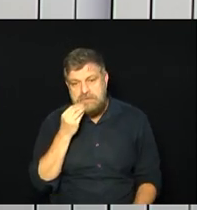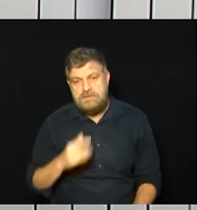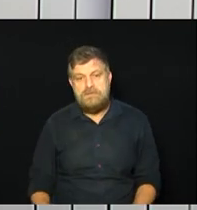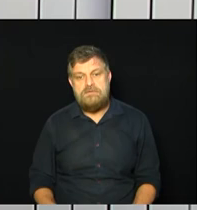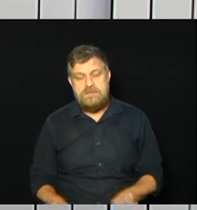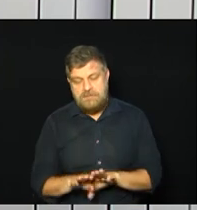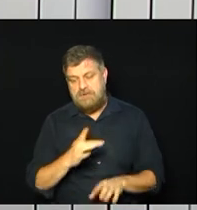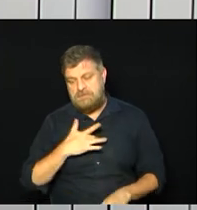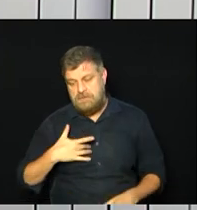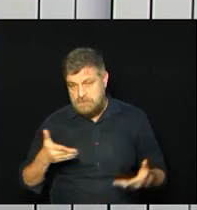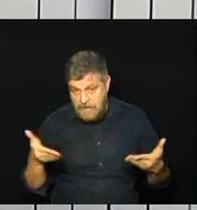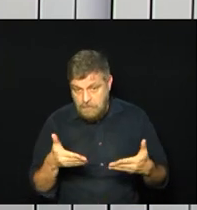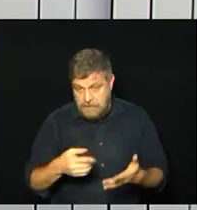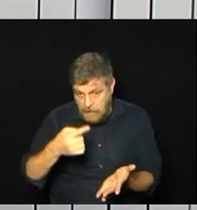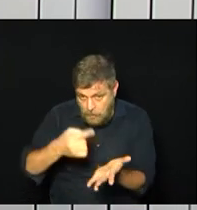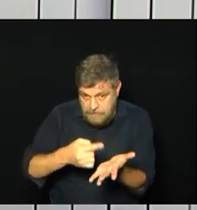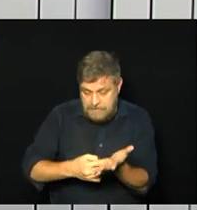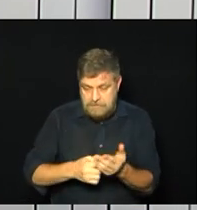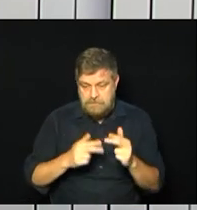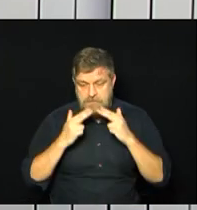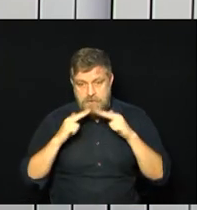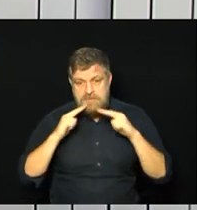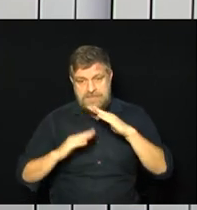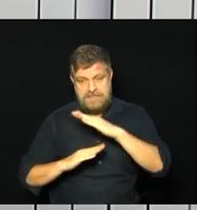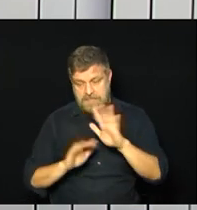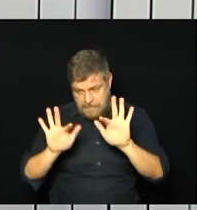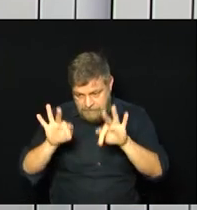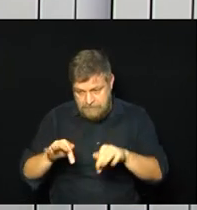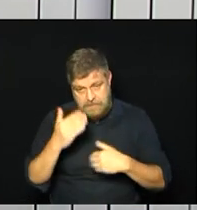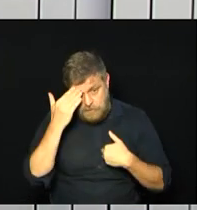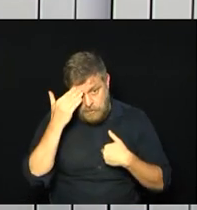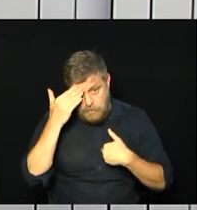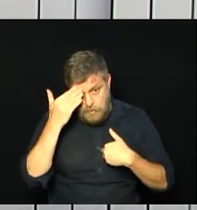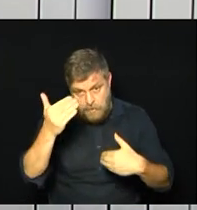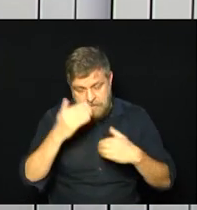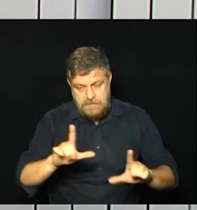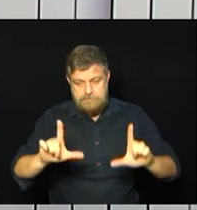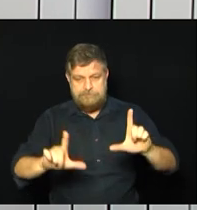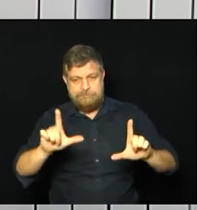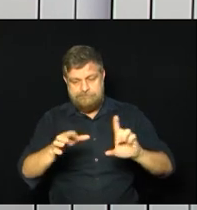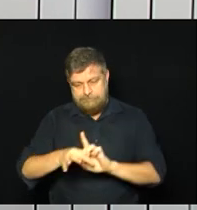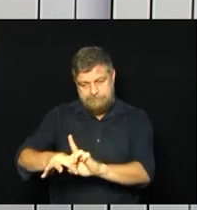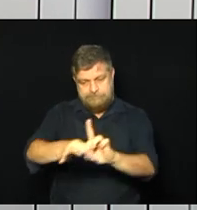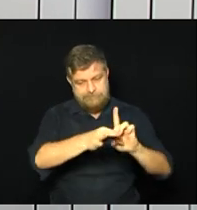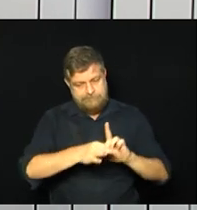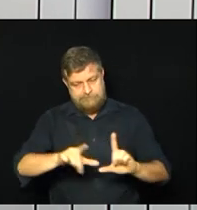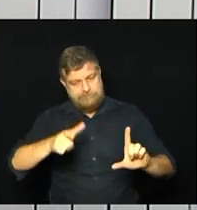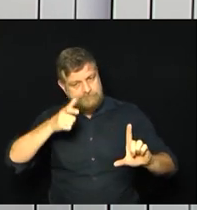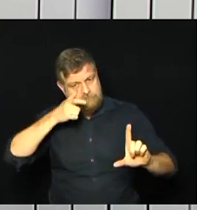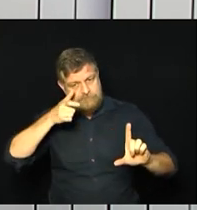o Saúde Agora, tá certo? Então, o Câmara Notícia fica por aqui. Muito obrigado pela sua companhia, pela sua